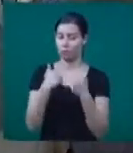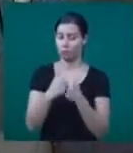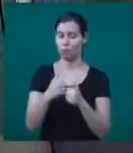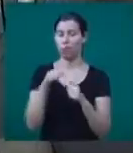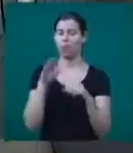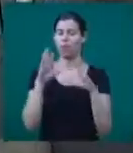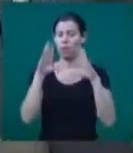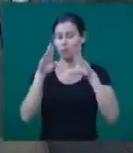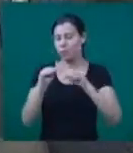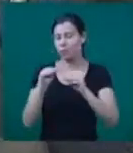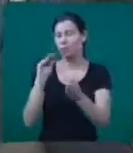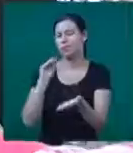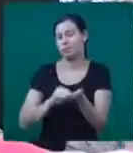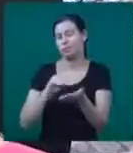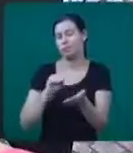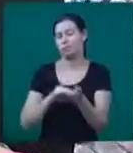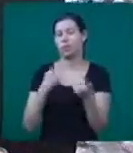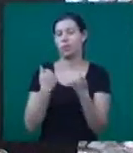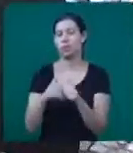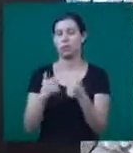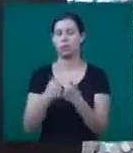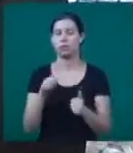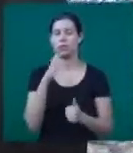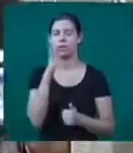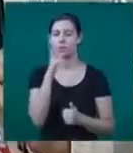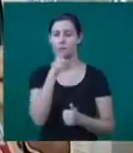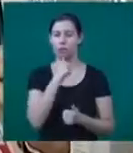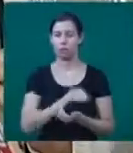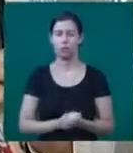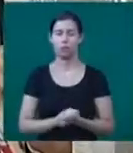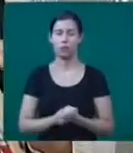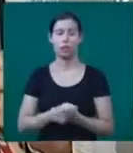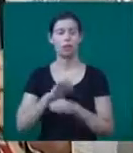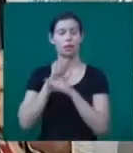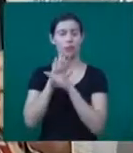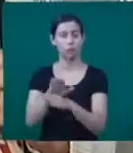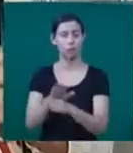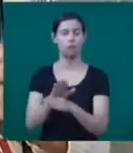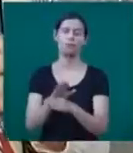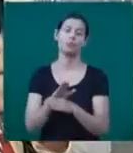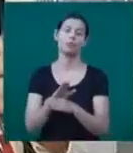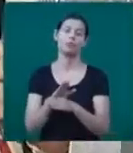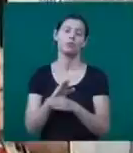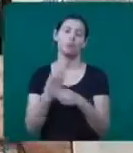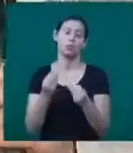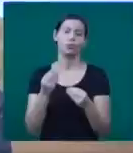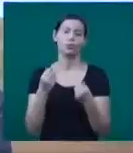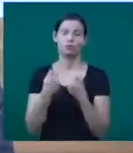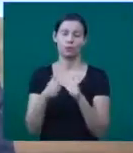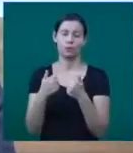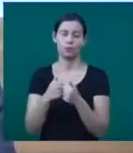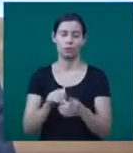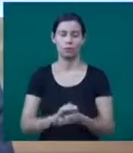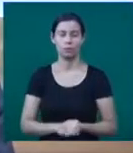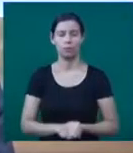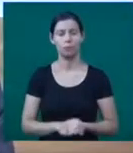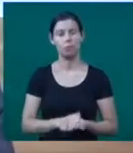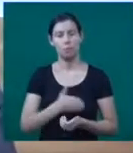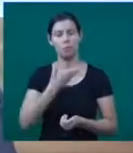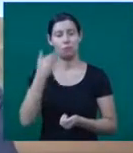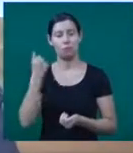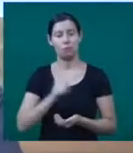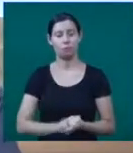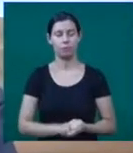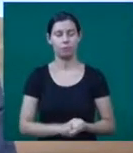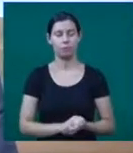muito difícil, demora muito. Ajuda bastante, né? Seria melhor. bem melhor. Como nós vimos aí na